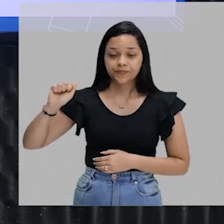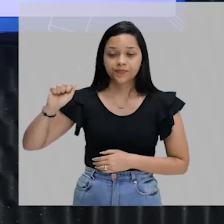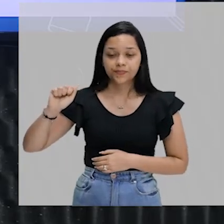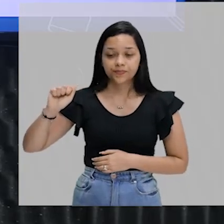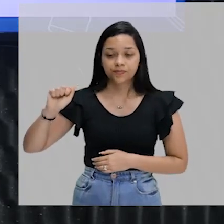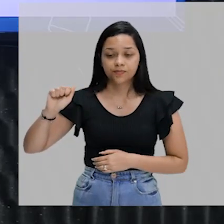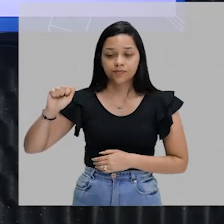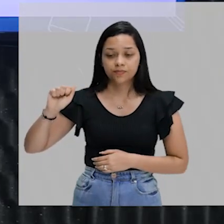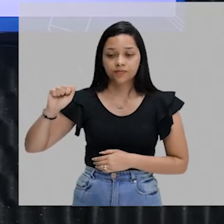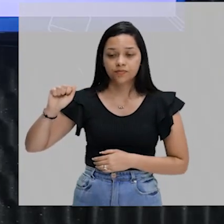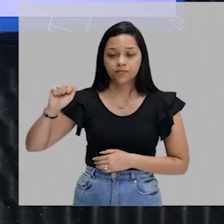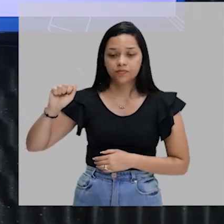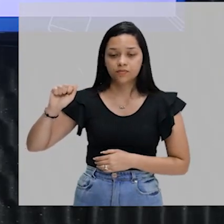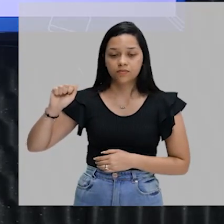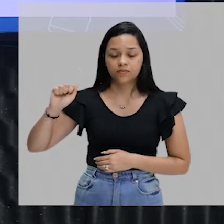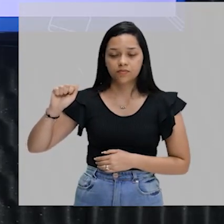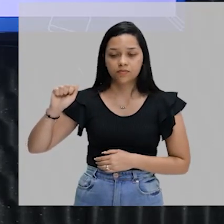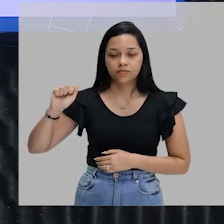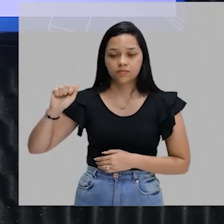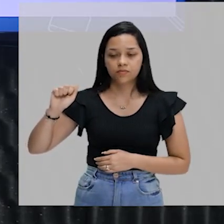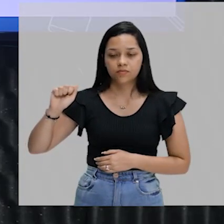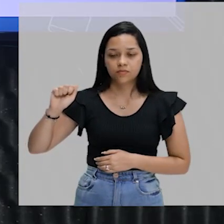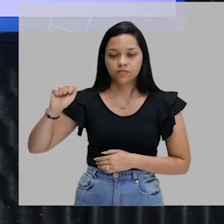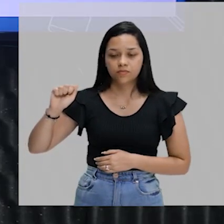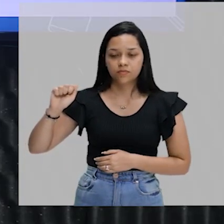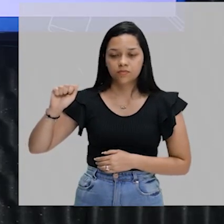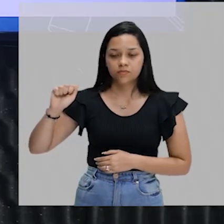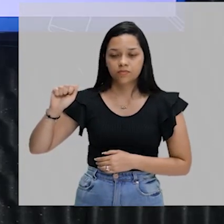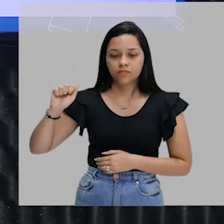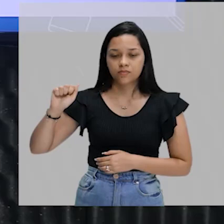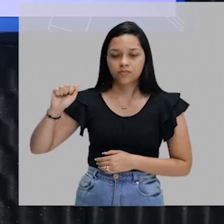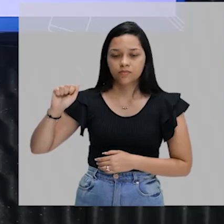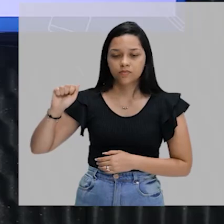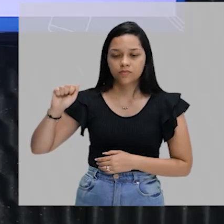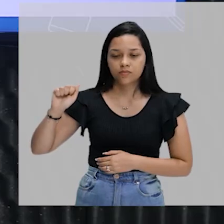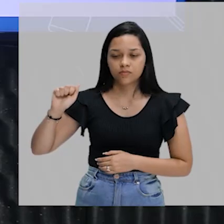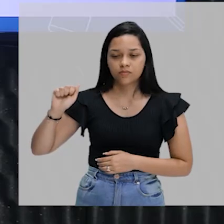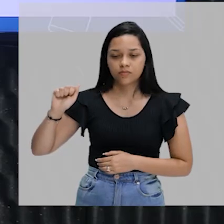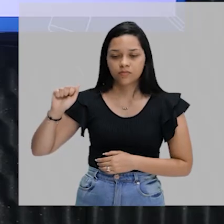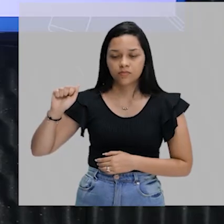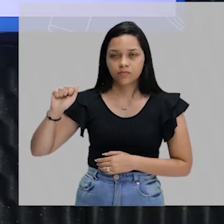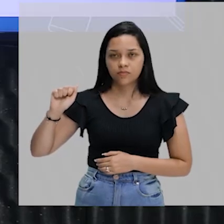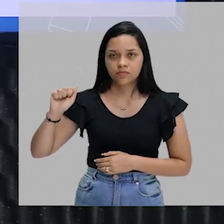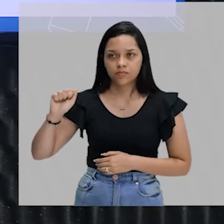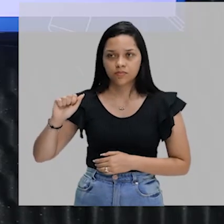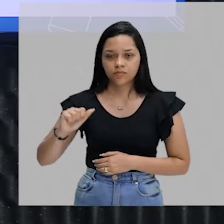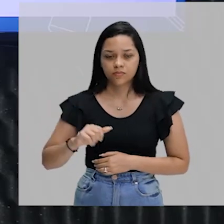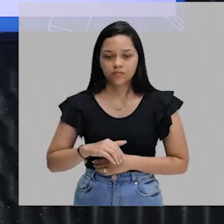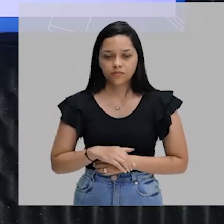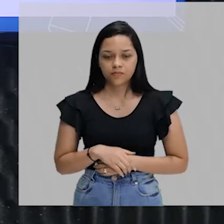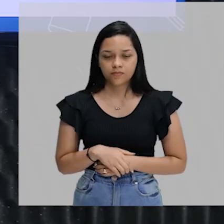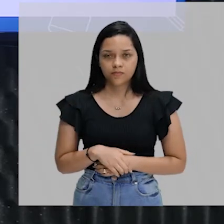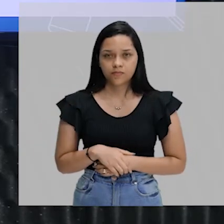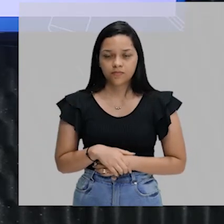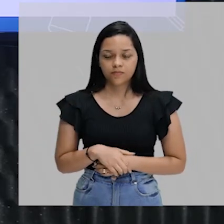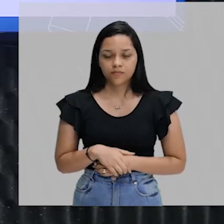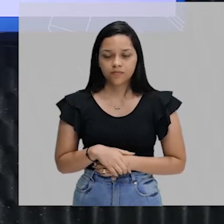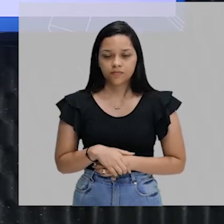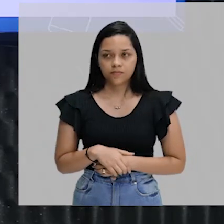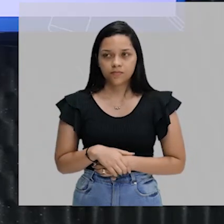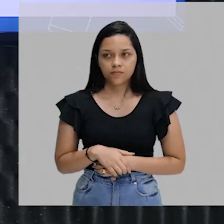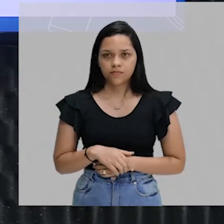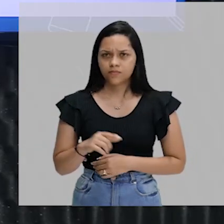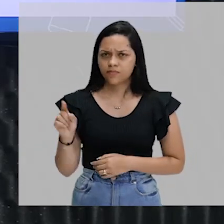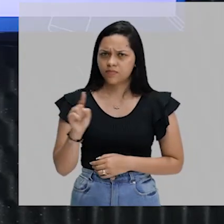ao herbicida não é estável e assim não passa para as plantas filhas.